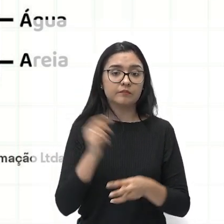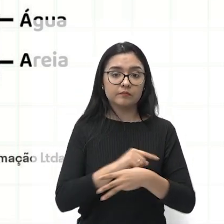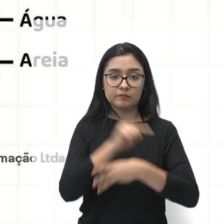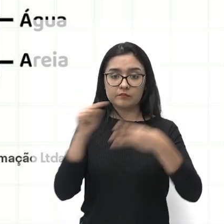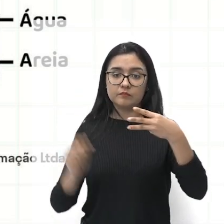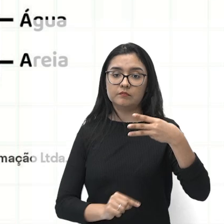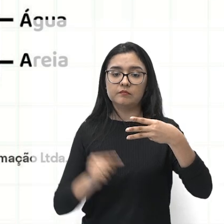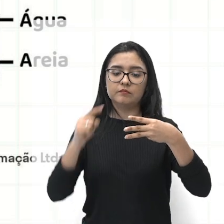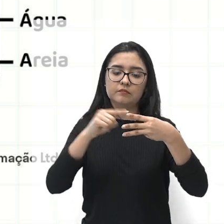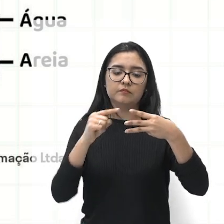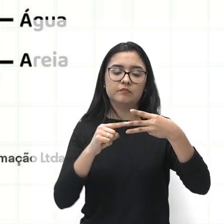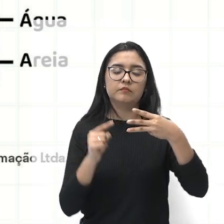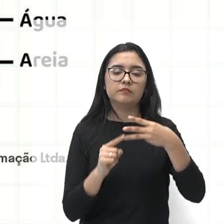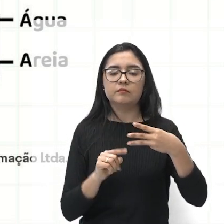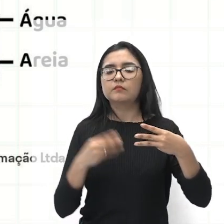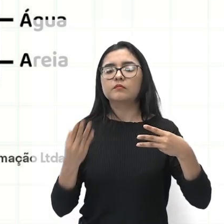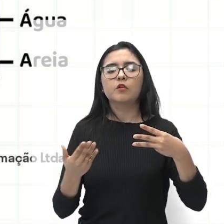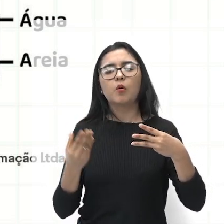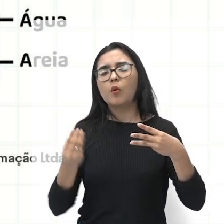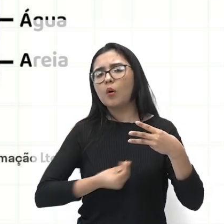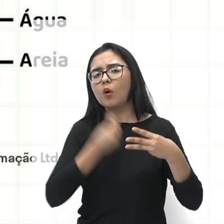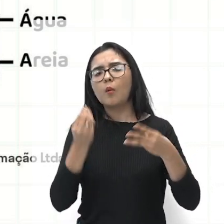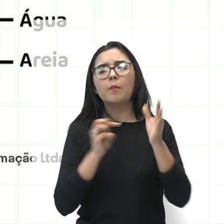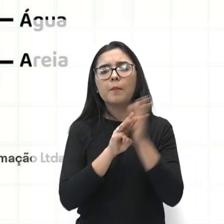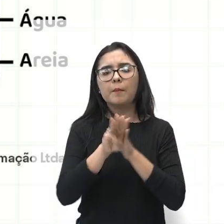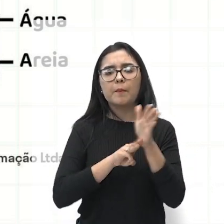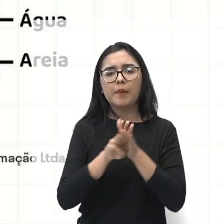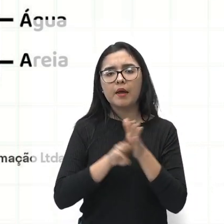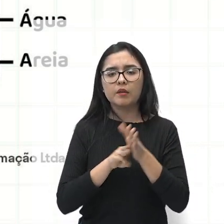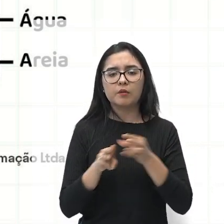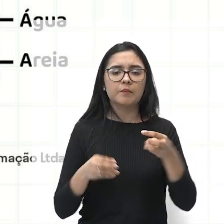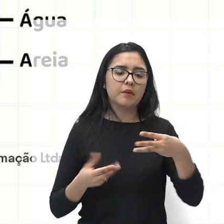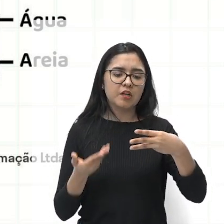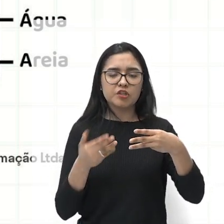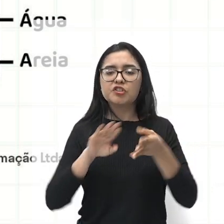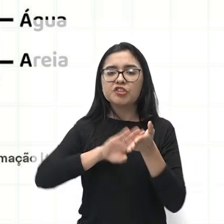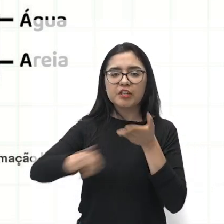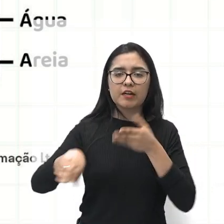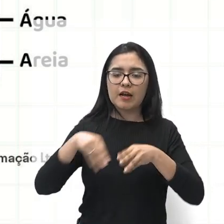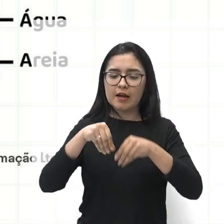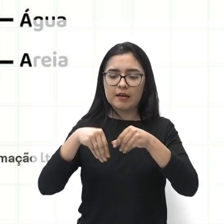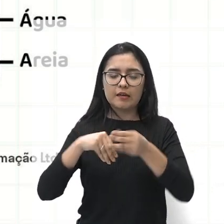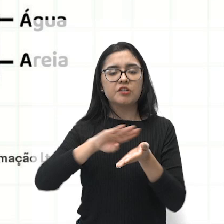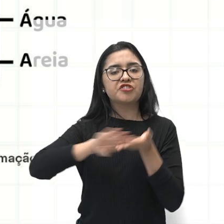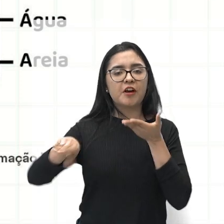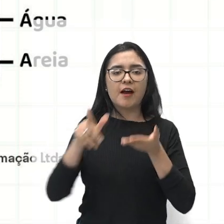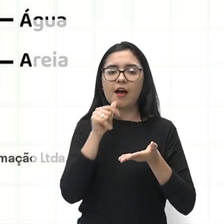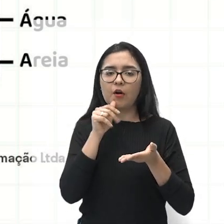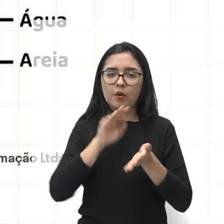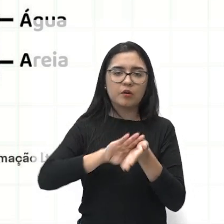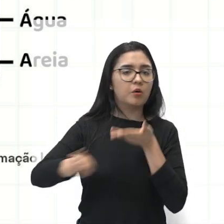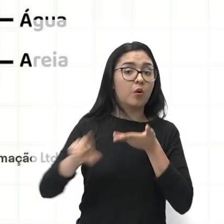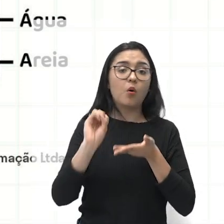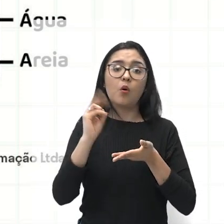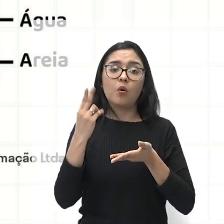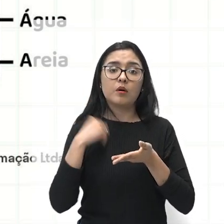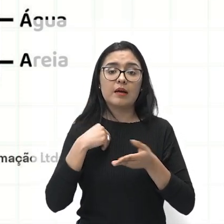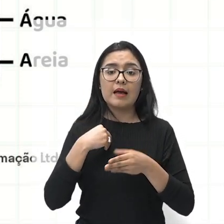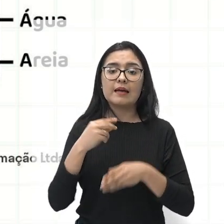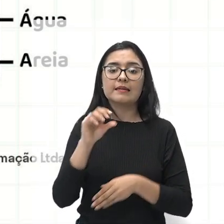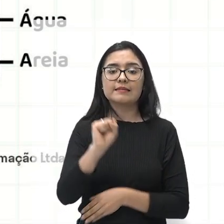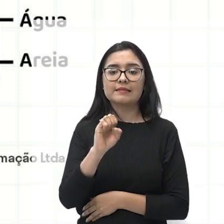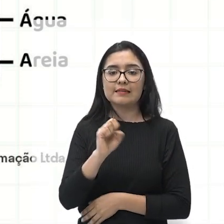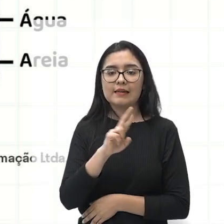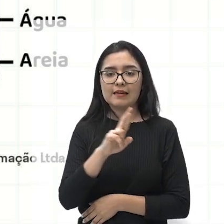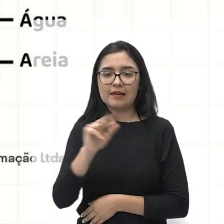fases. Então, nós vamos identificar métodos para retirar só a areia, só a água ou só a